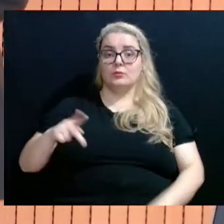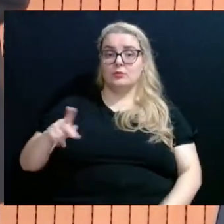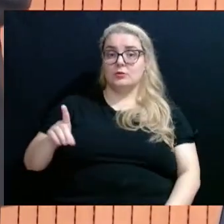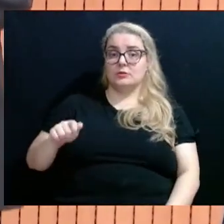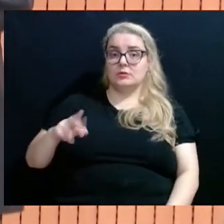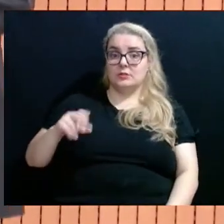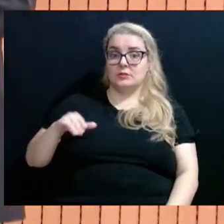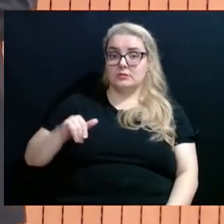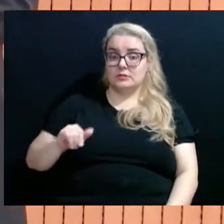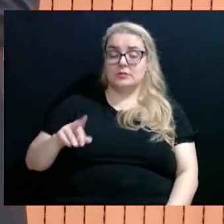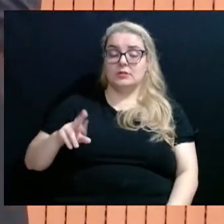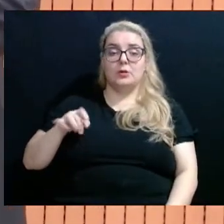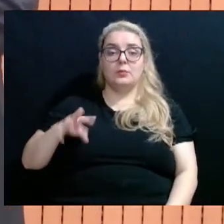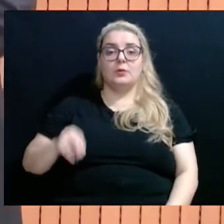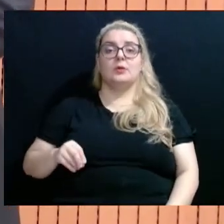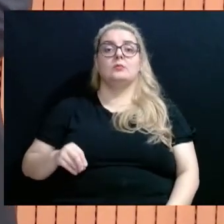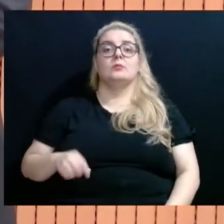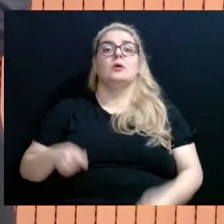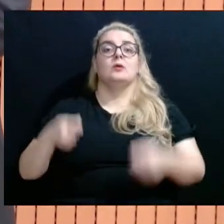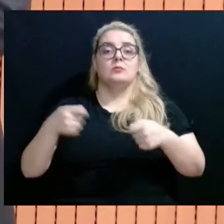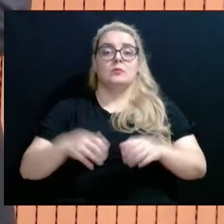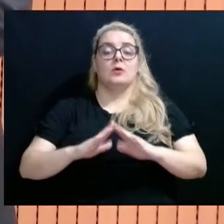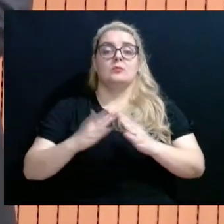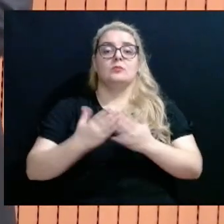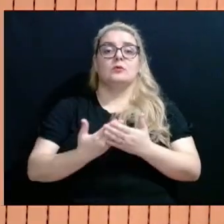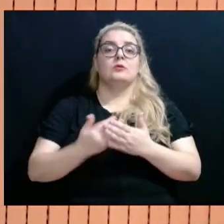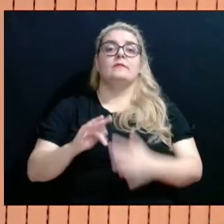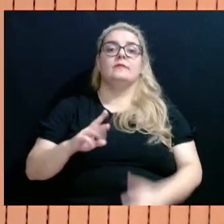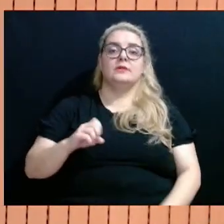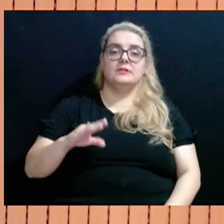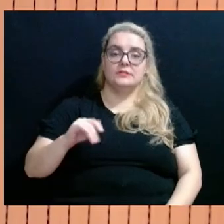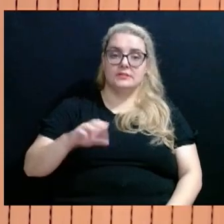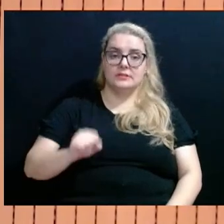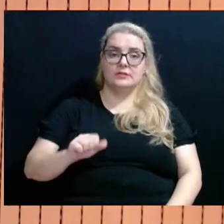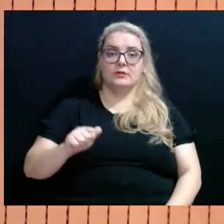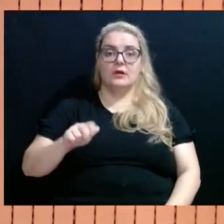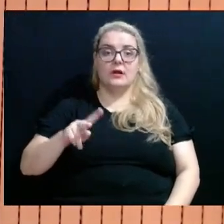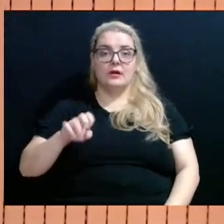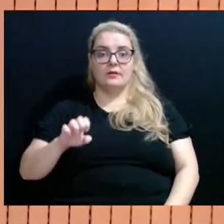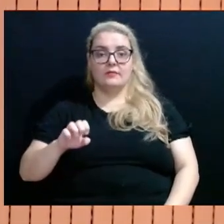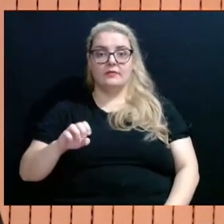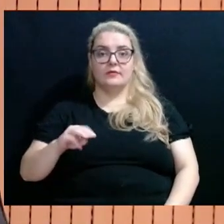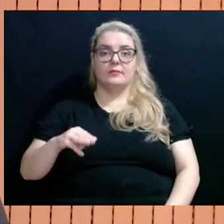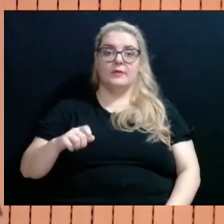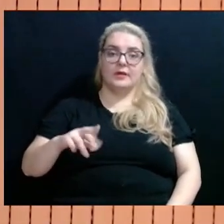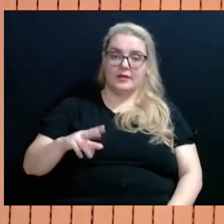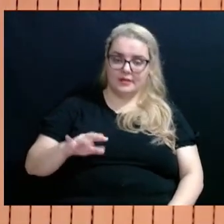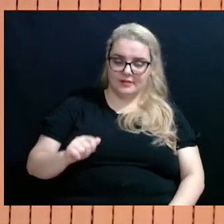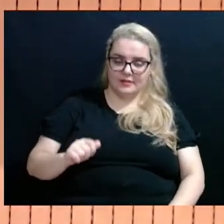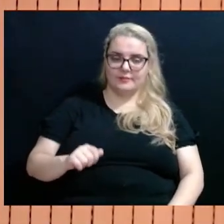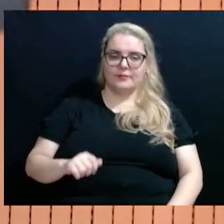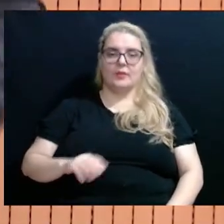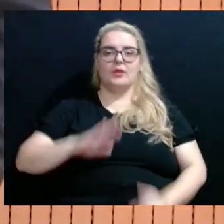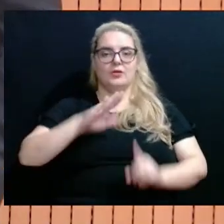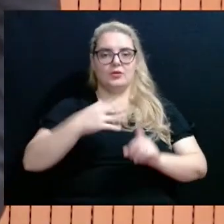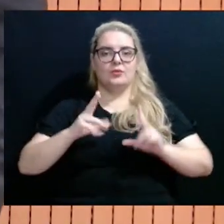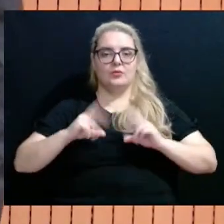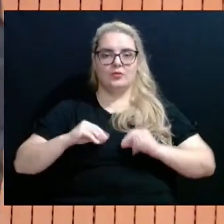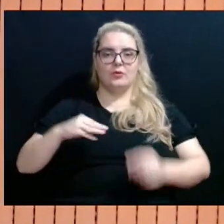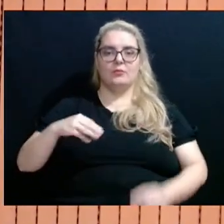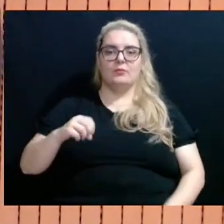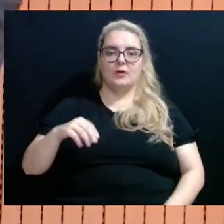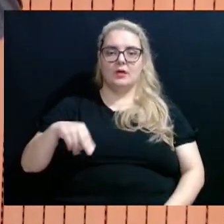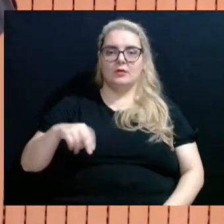Ribeiro ao consagrado Colégio Franciscano Ave Maria. O diploma de honra ao mérito, Manuel Ferraz de